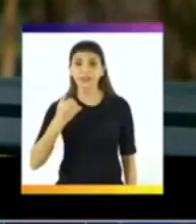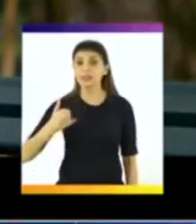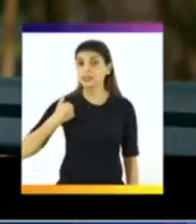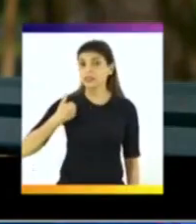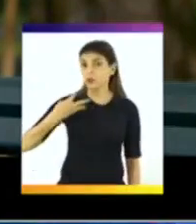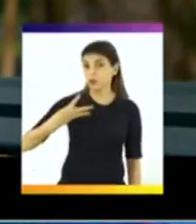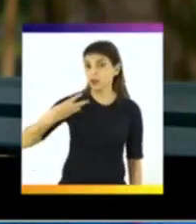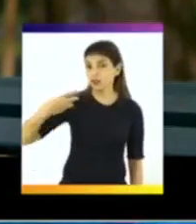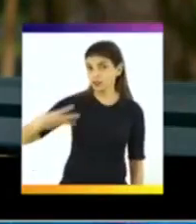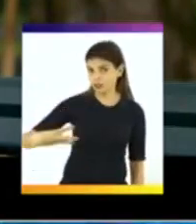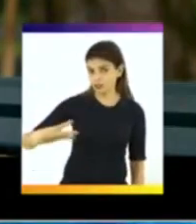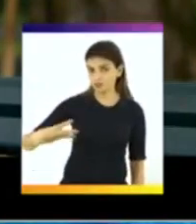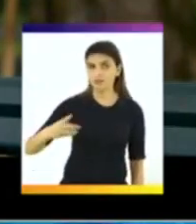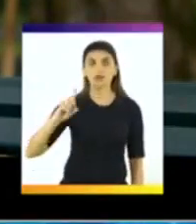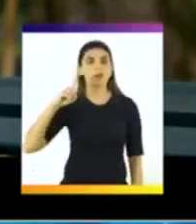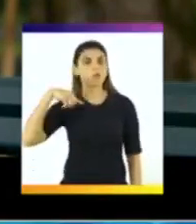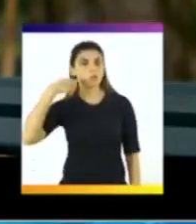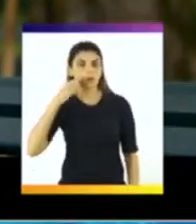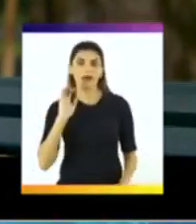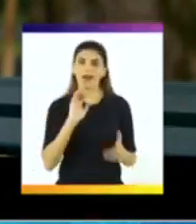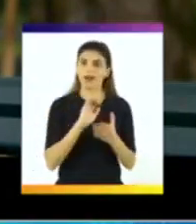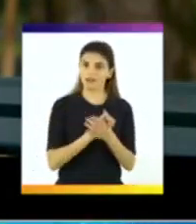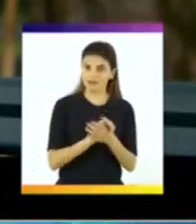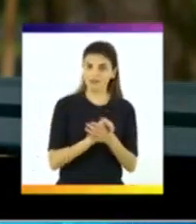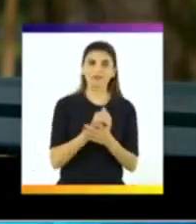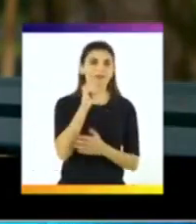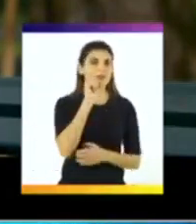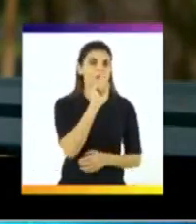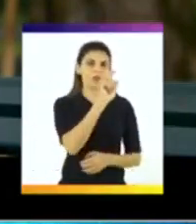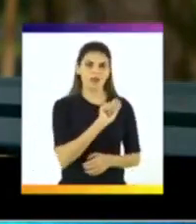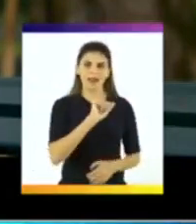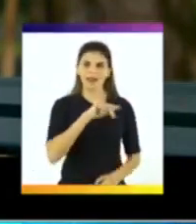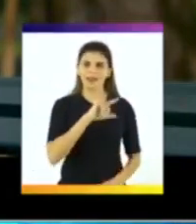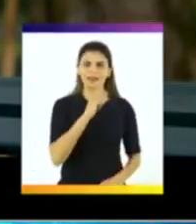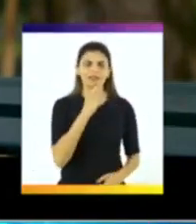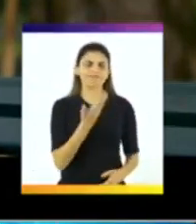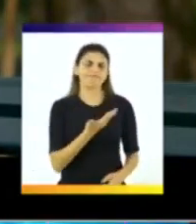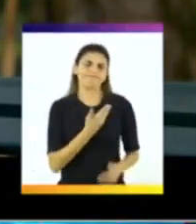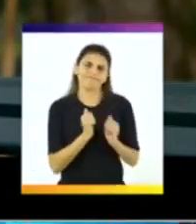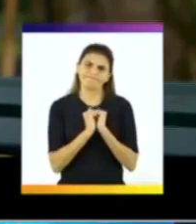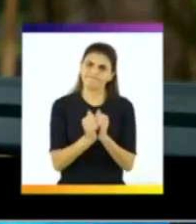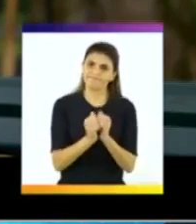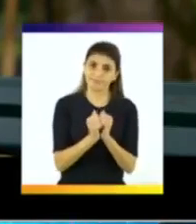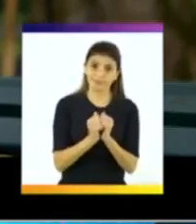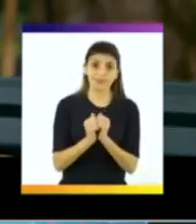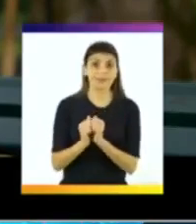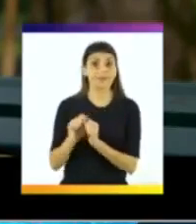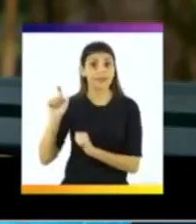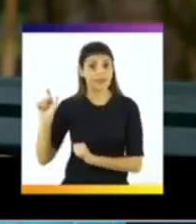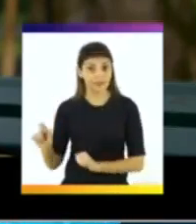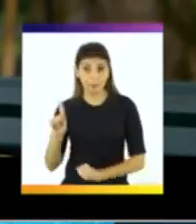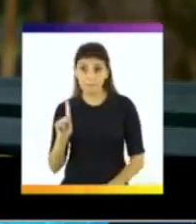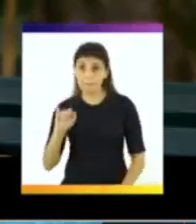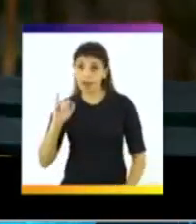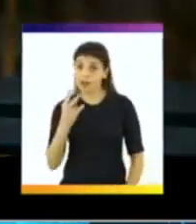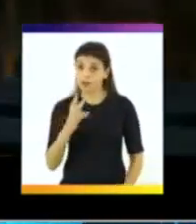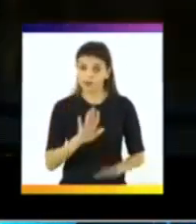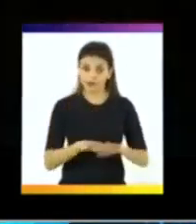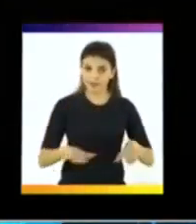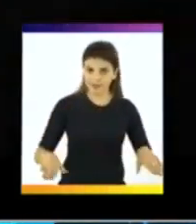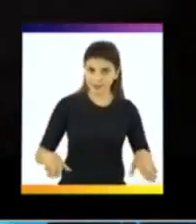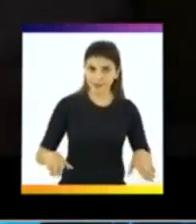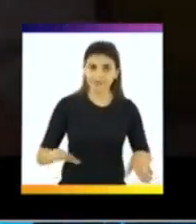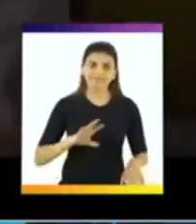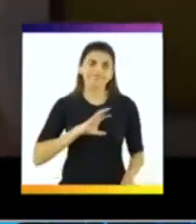trabalhei bastante Olha esse é o momento em que ele fala e sou eu sou advogado sou casado tenho filhos a meus amigos minhas